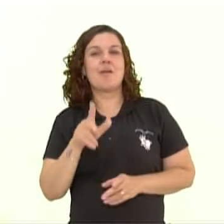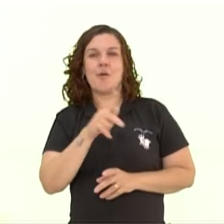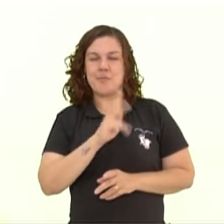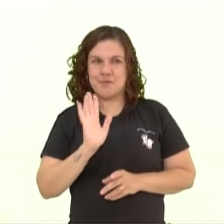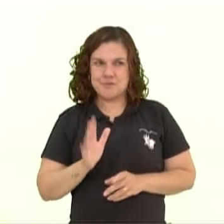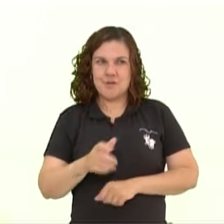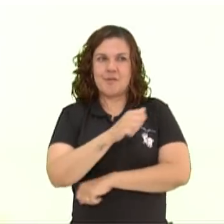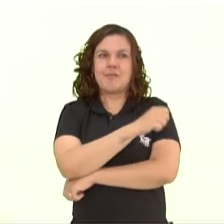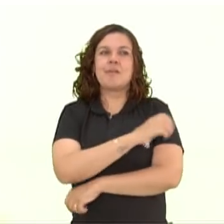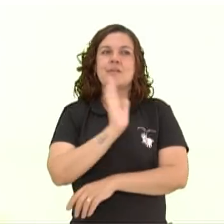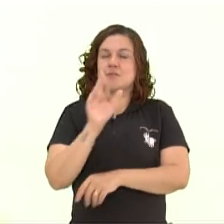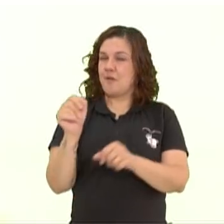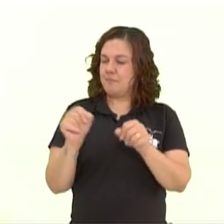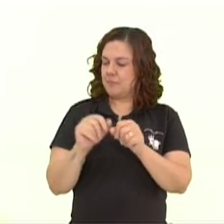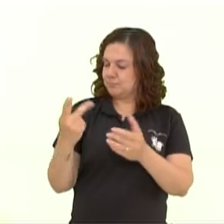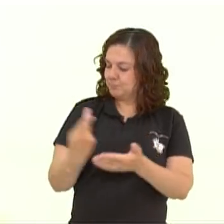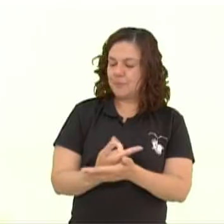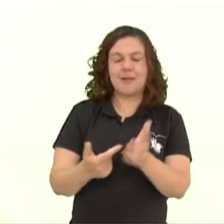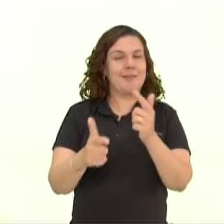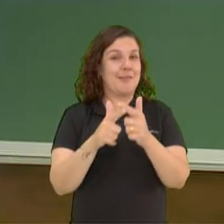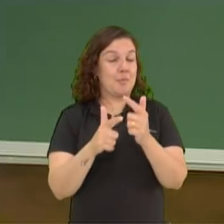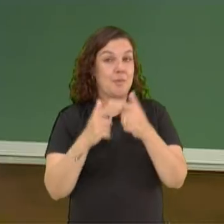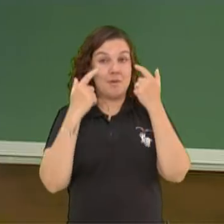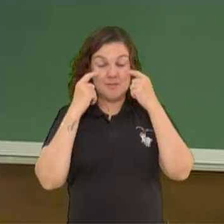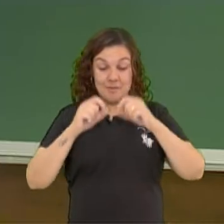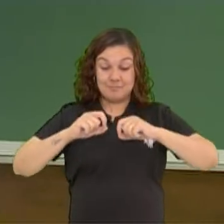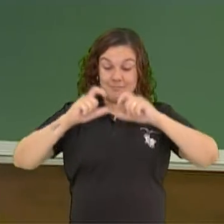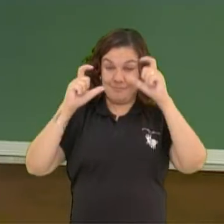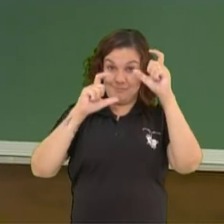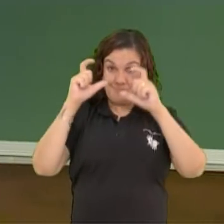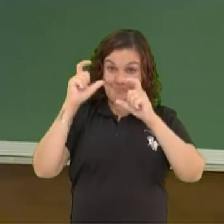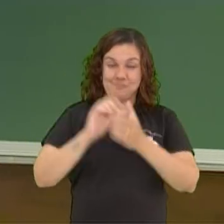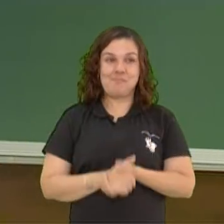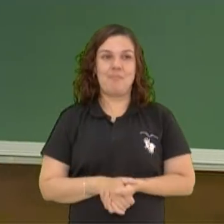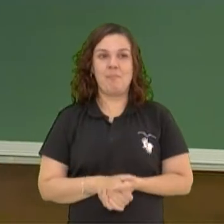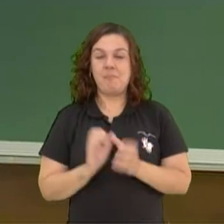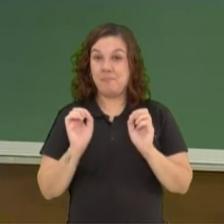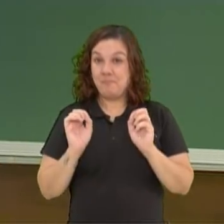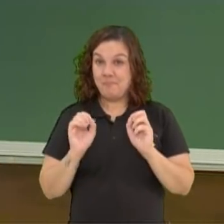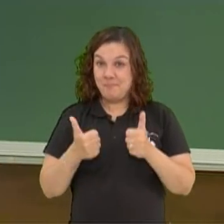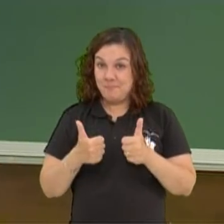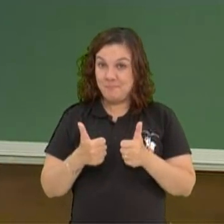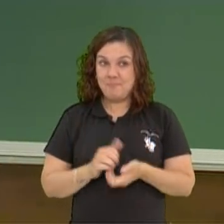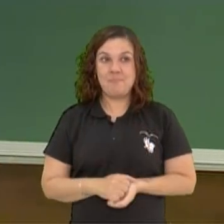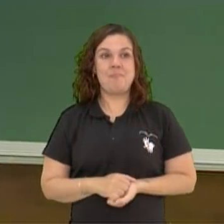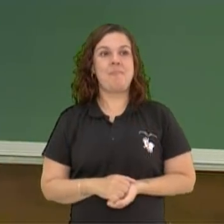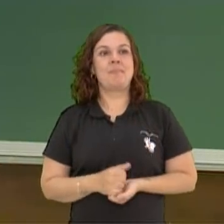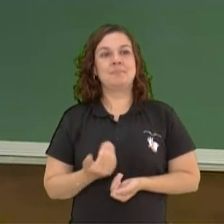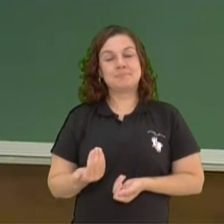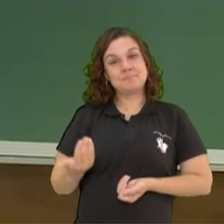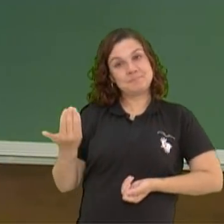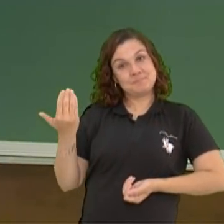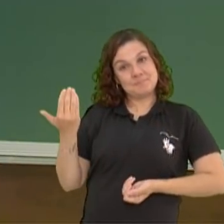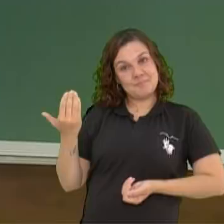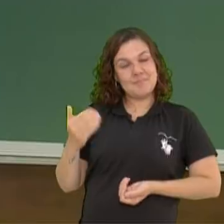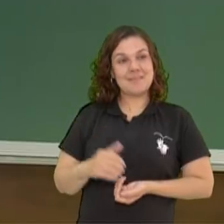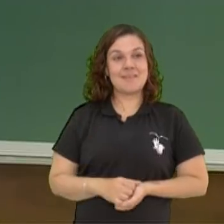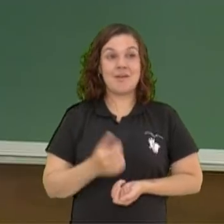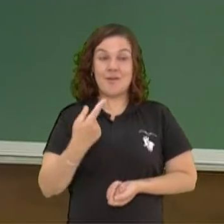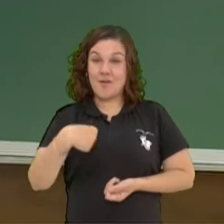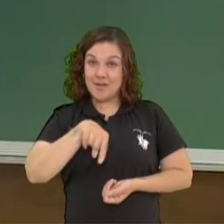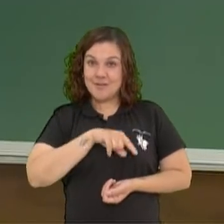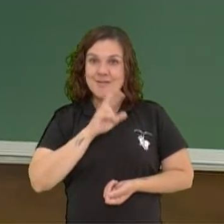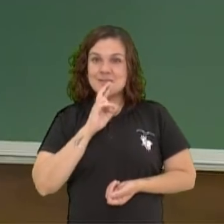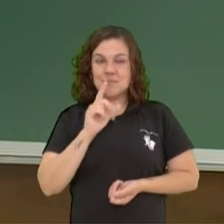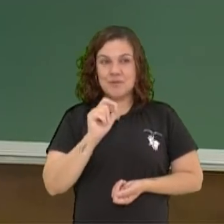foi aluna e já fez isso. Então, mas só para vocês, né, prestarem bastante atenção, beleza? Então, olha aqui. Né? Então, a nossa resposta